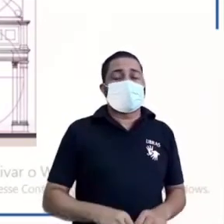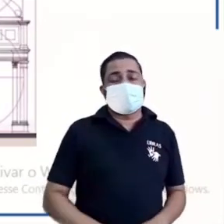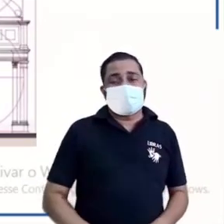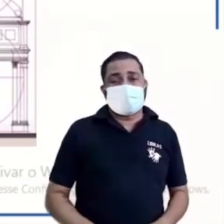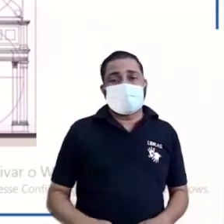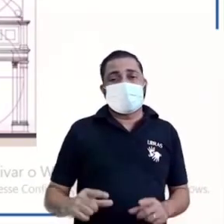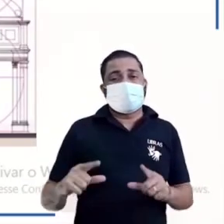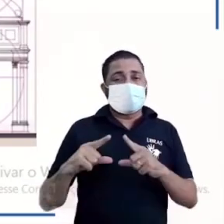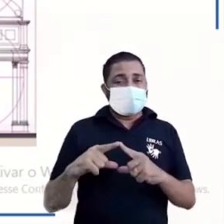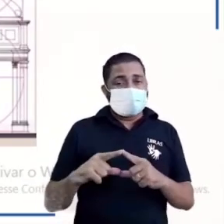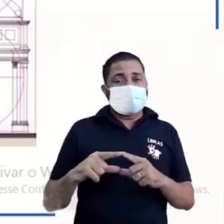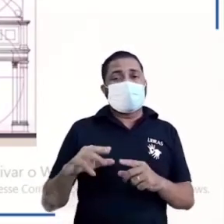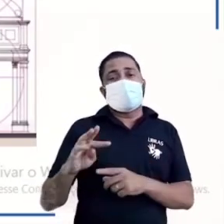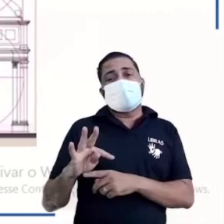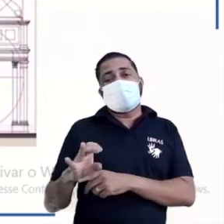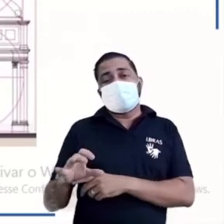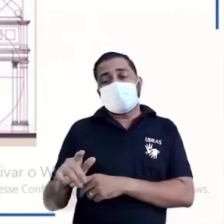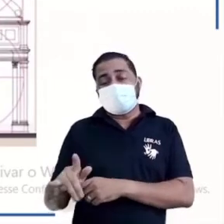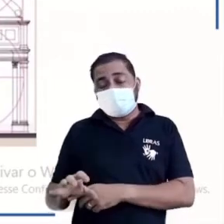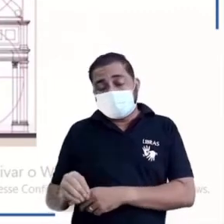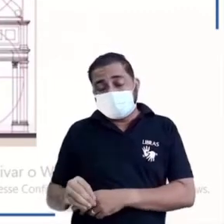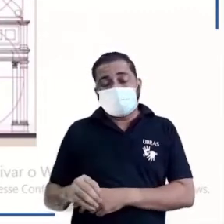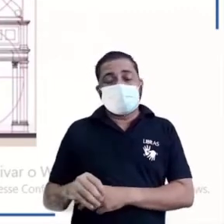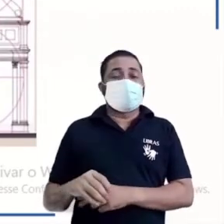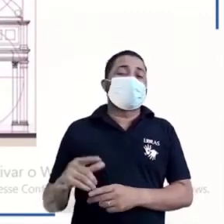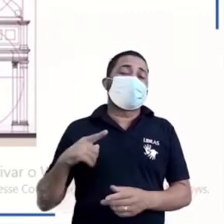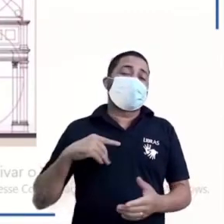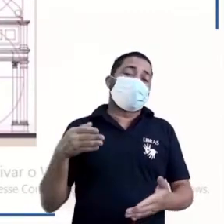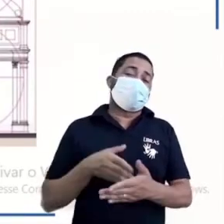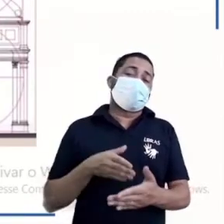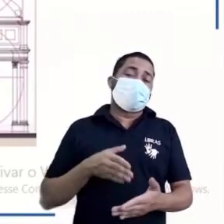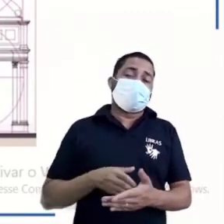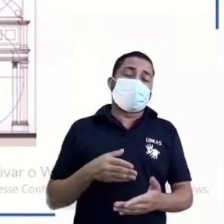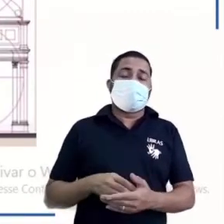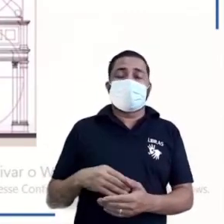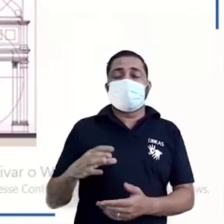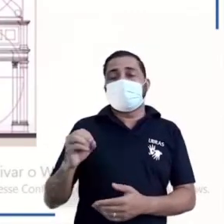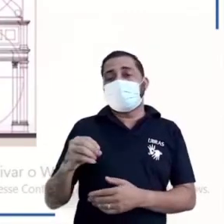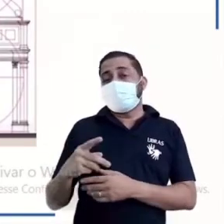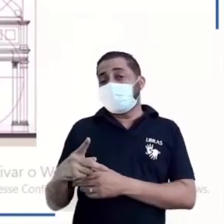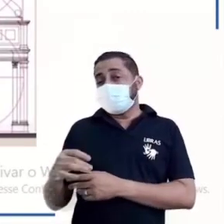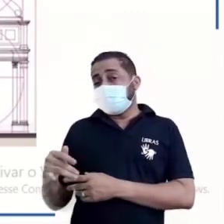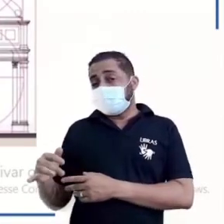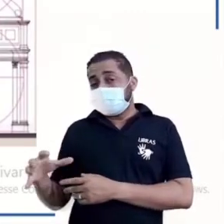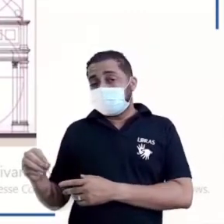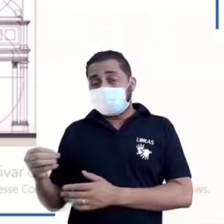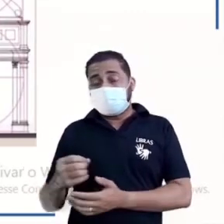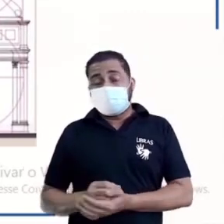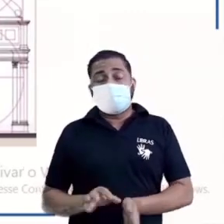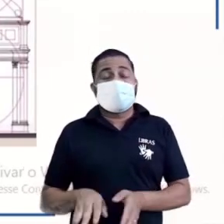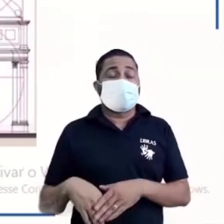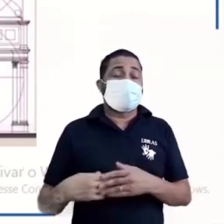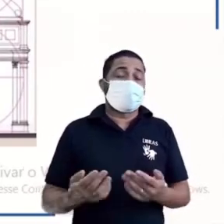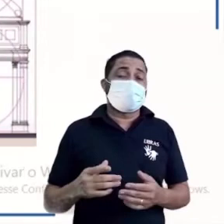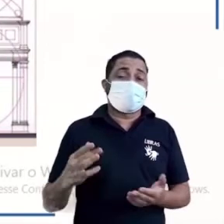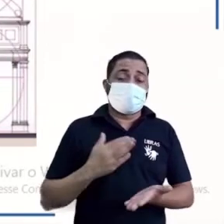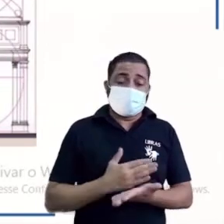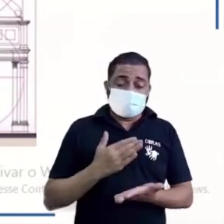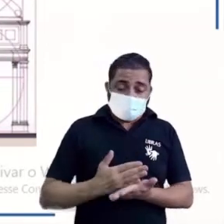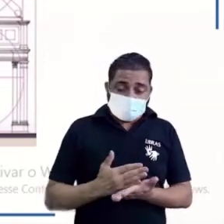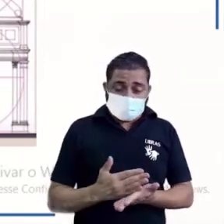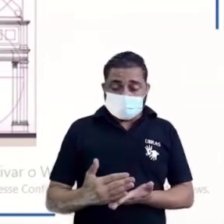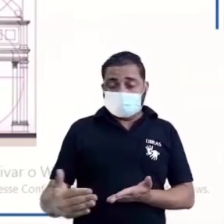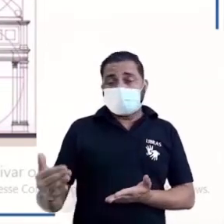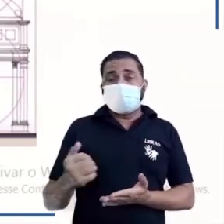com triângulos, com retângulos, com círculos, que delimitam essa composição. Então, a gente parte de